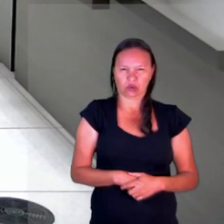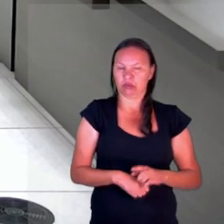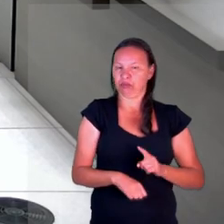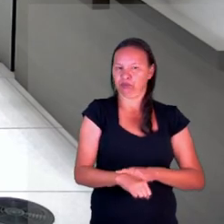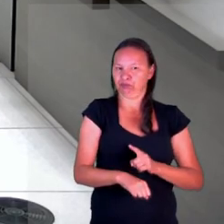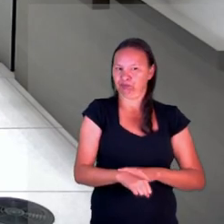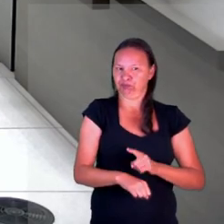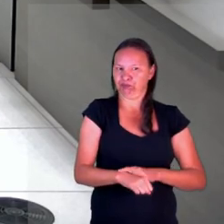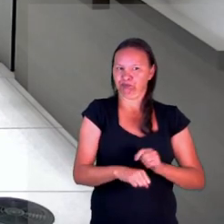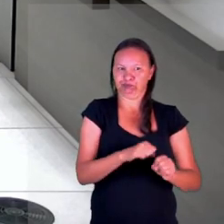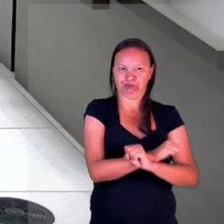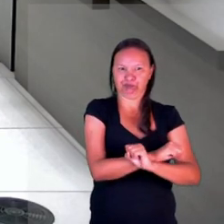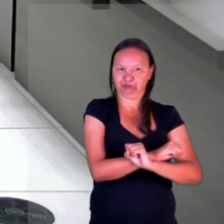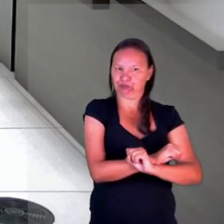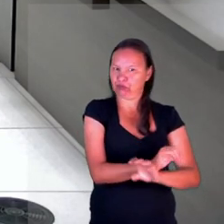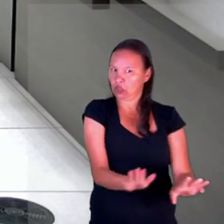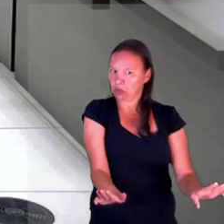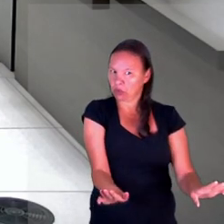dá